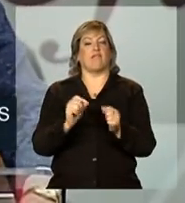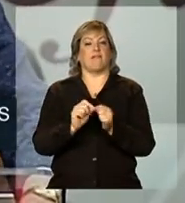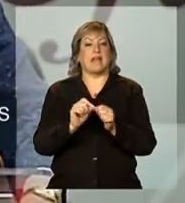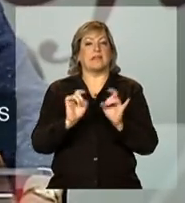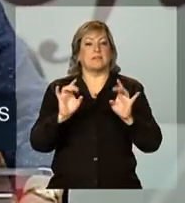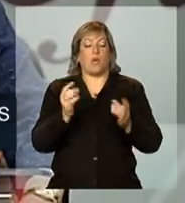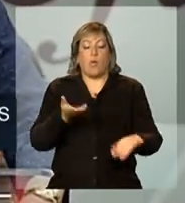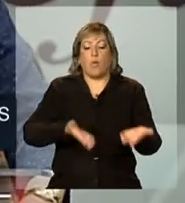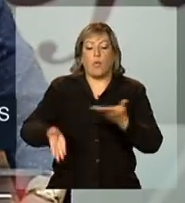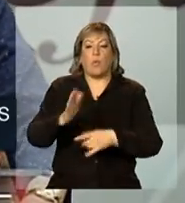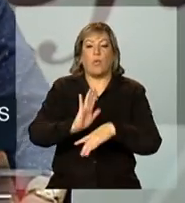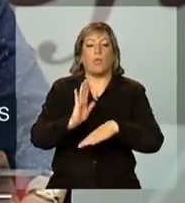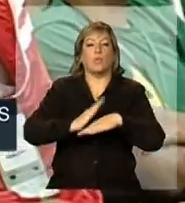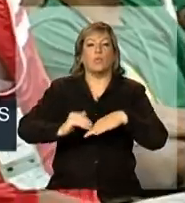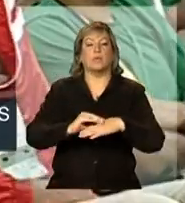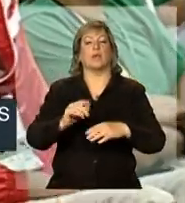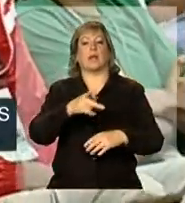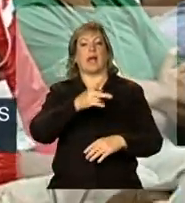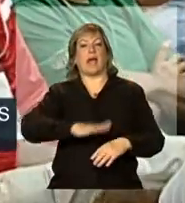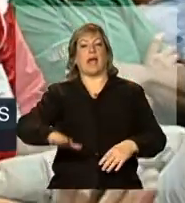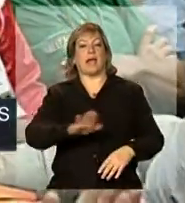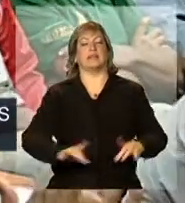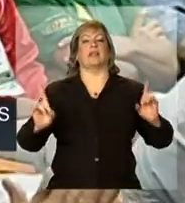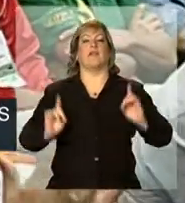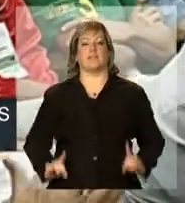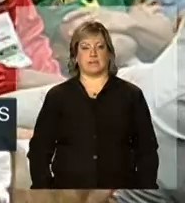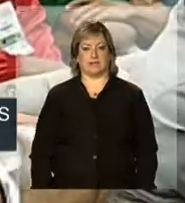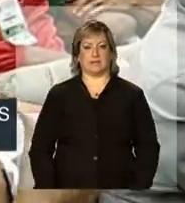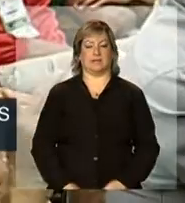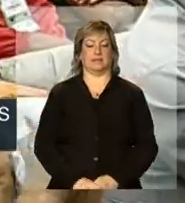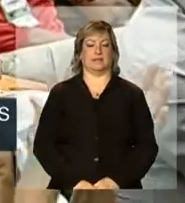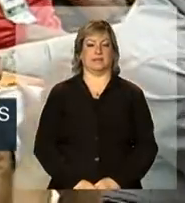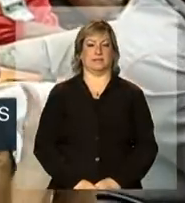cuidado com nossas crianças com deficiência.